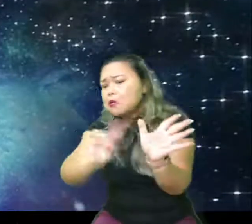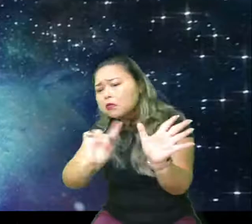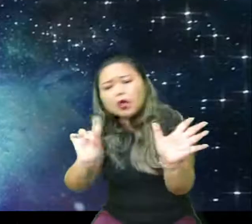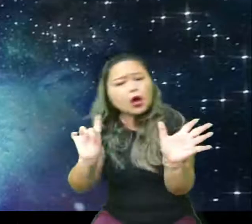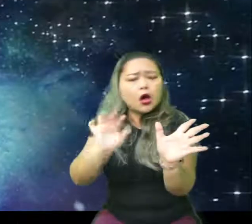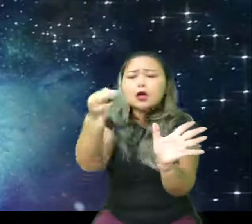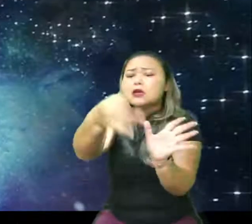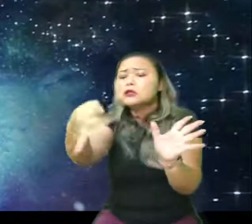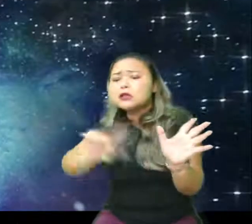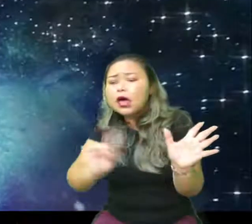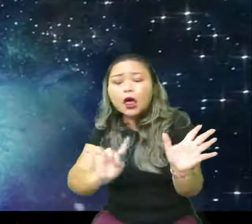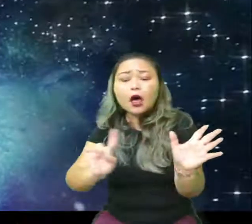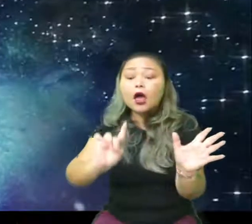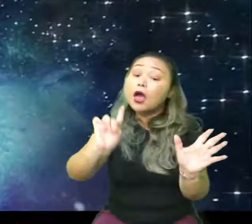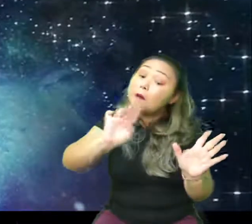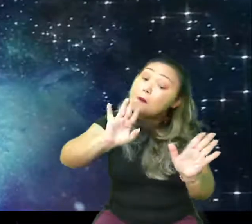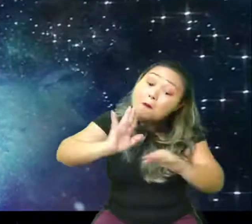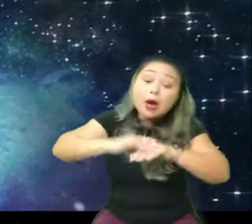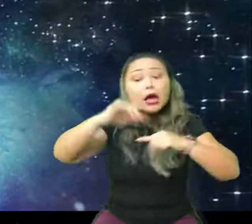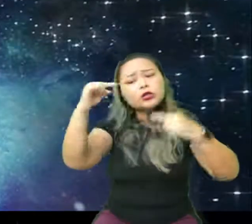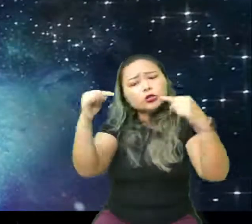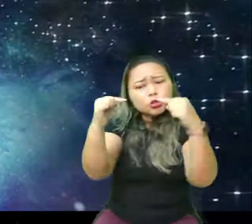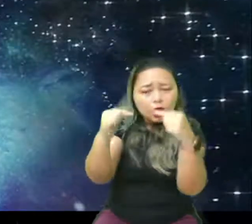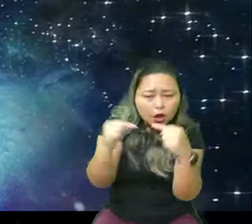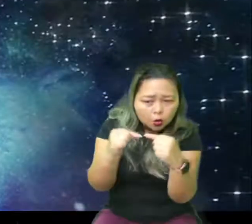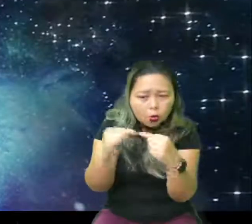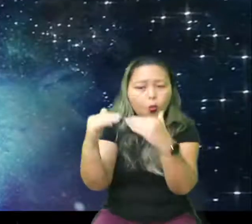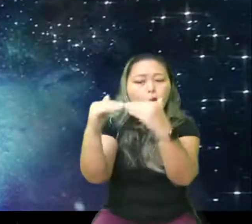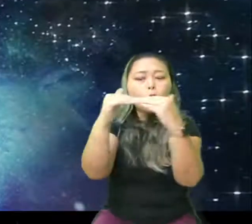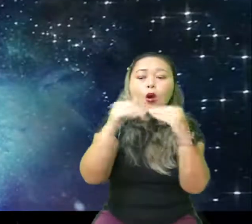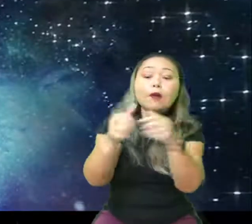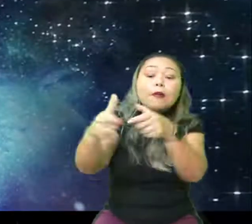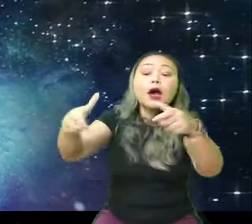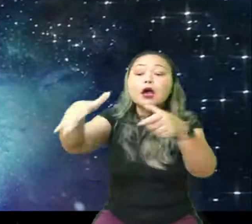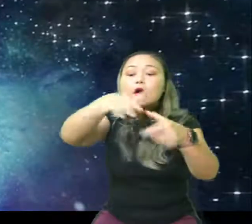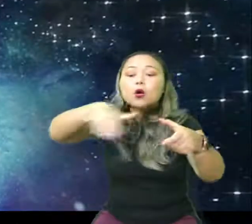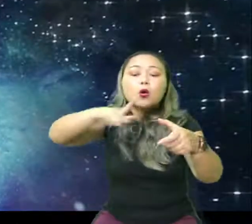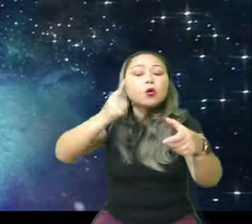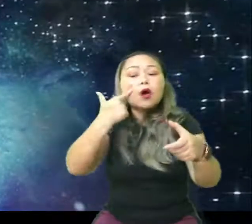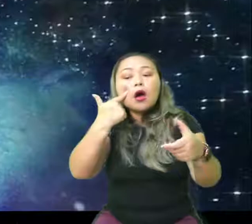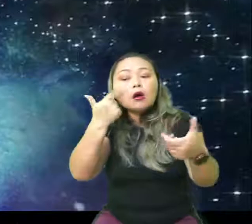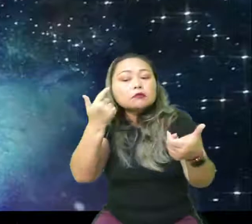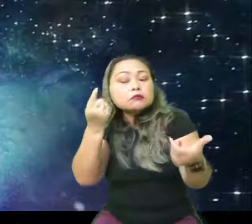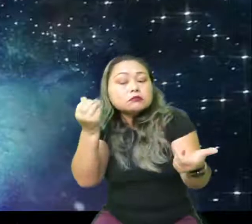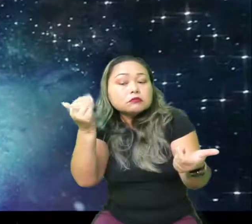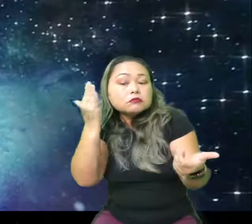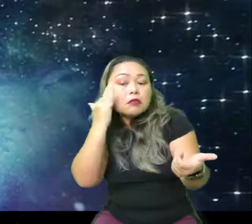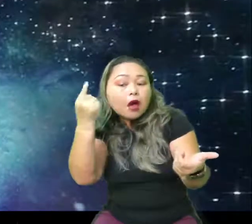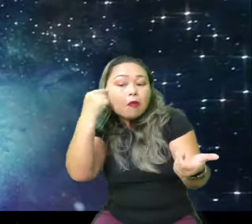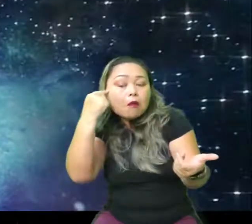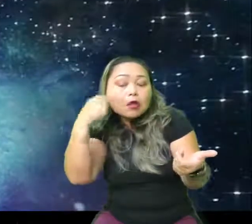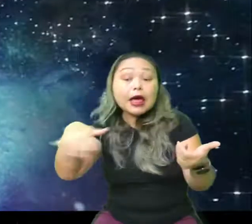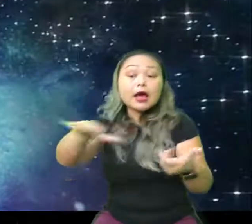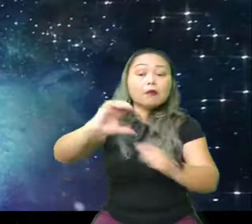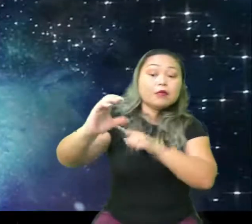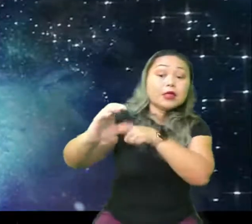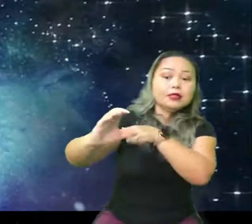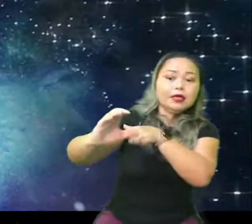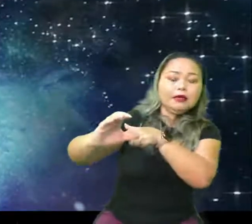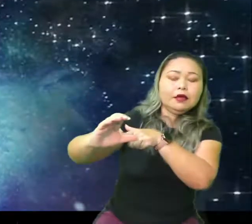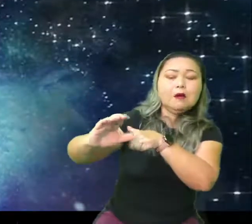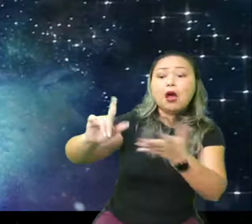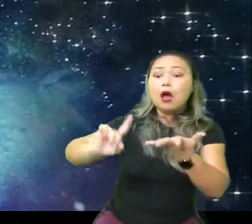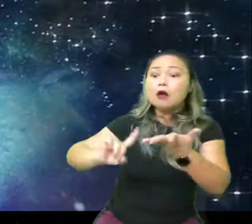estipula aquilo que é mais de acordo com o que a maioria está considerando dentro do campo da ciência. Mas